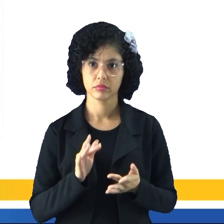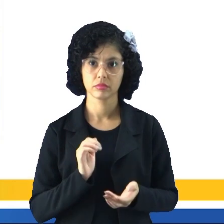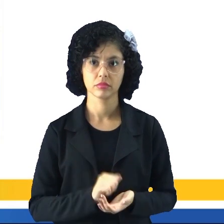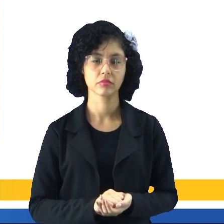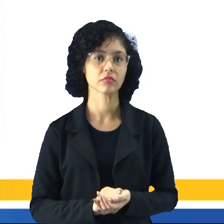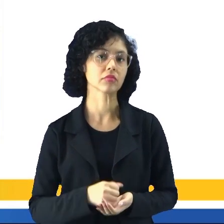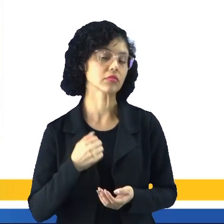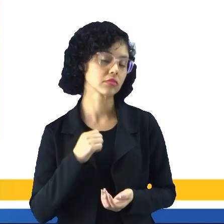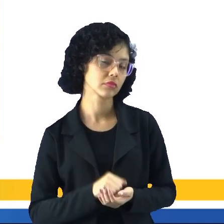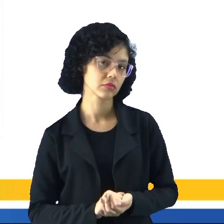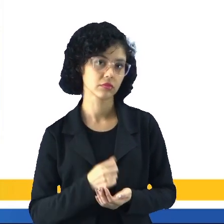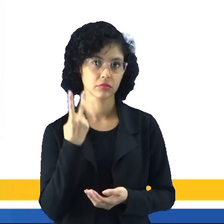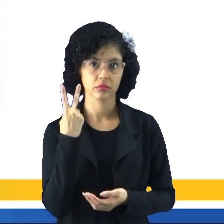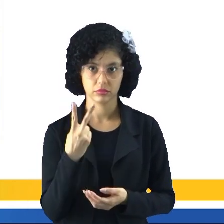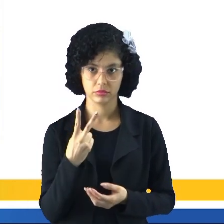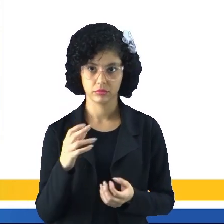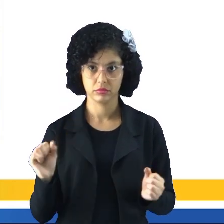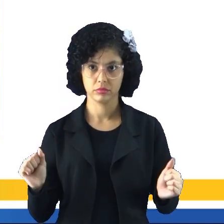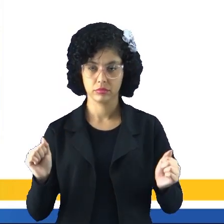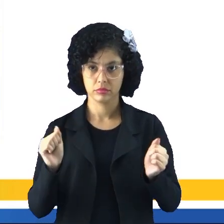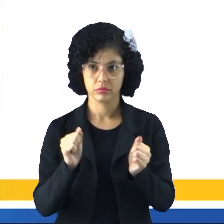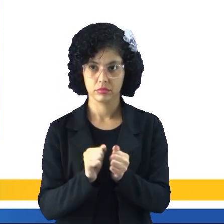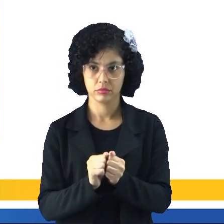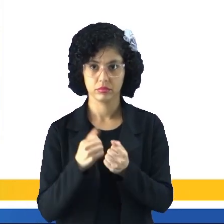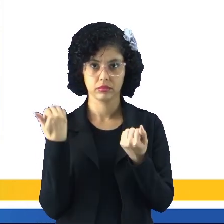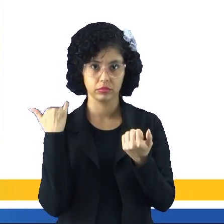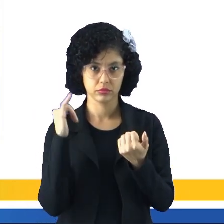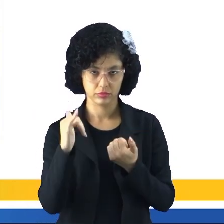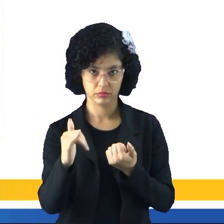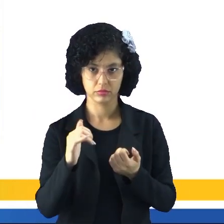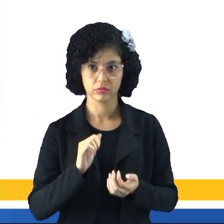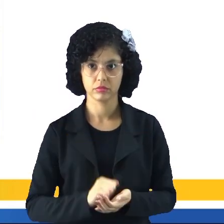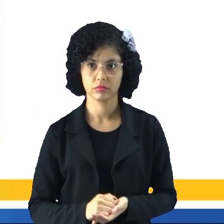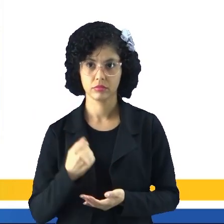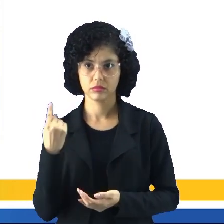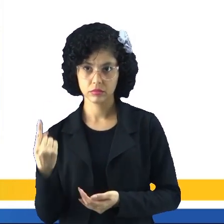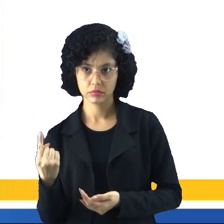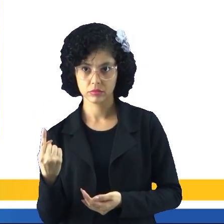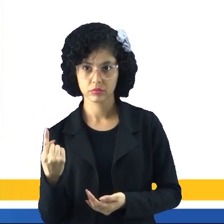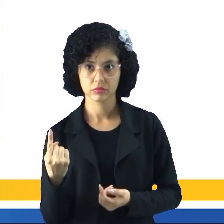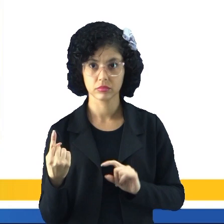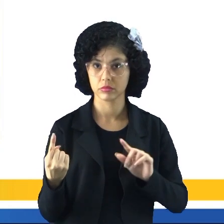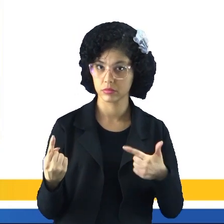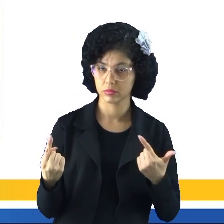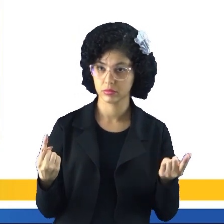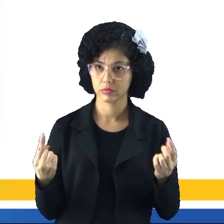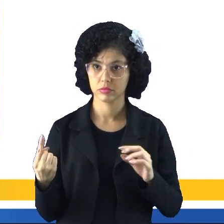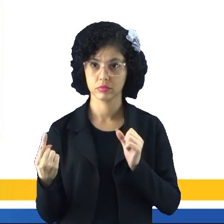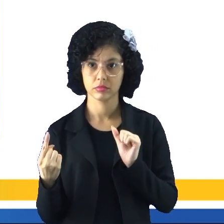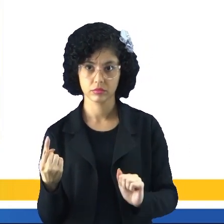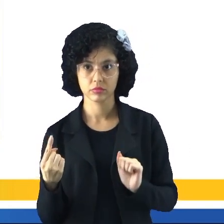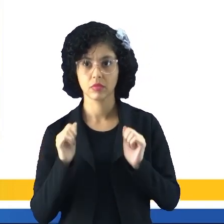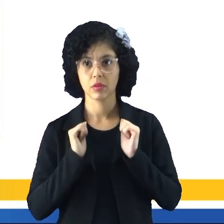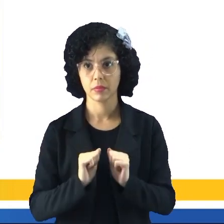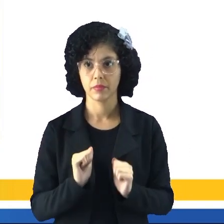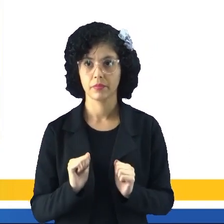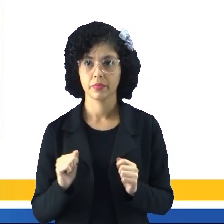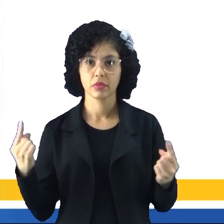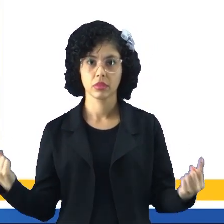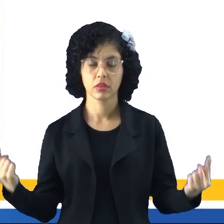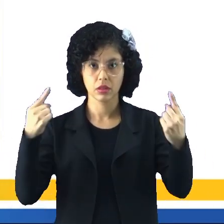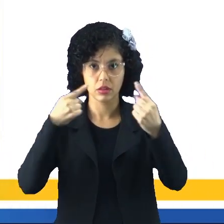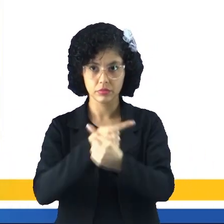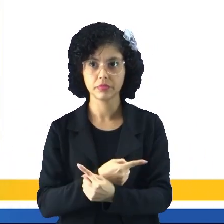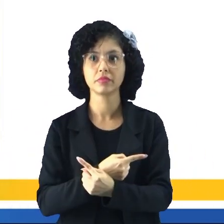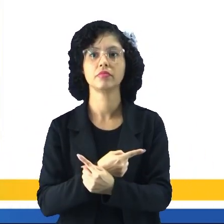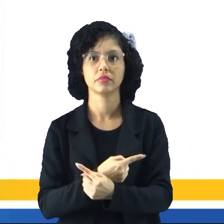Se nós colocarmos em contato 2 condutores eletrizados, ou um condutor eletrizado e o outro neutro, pode haver